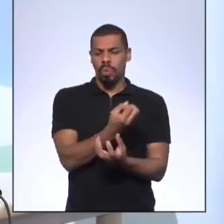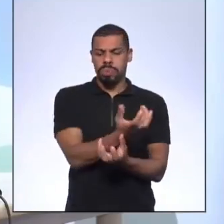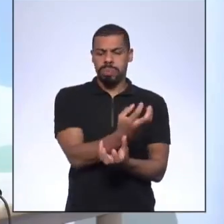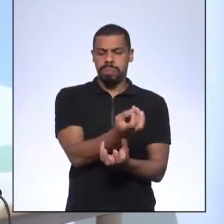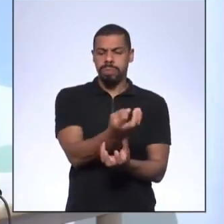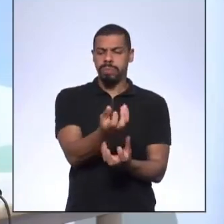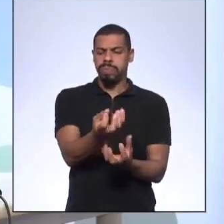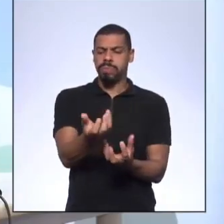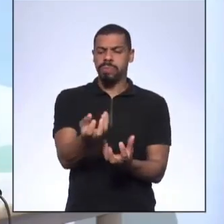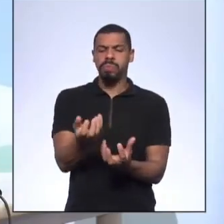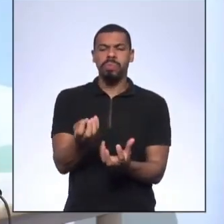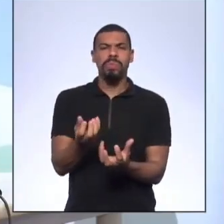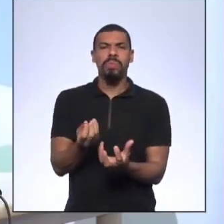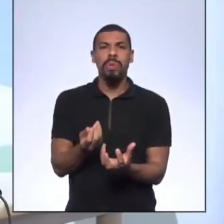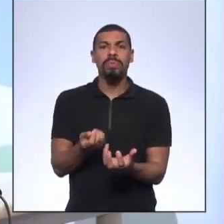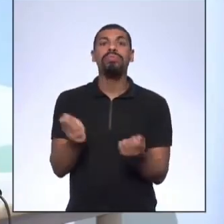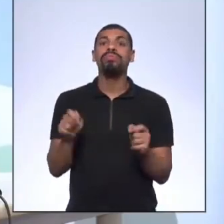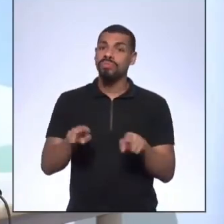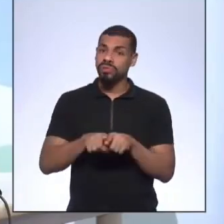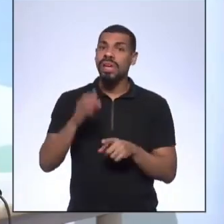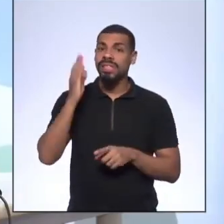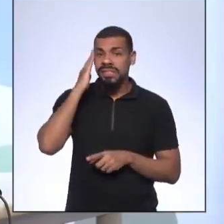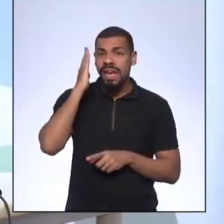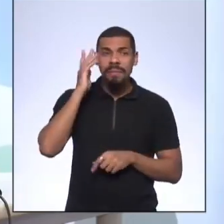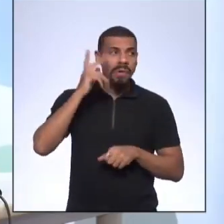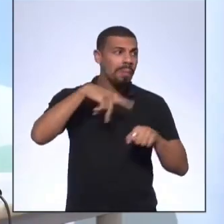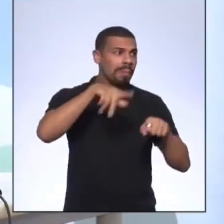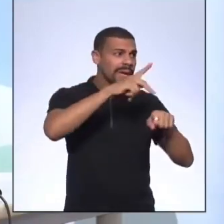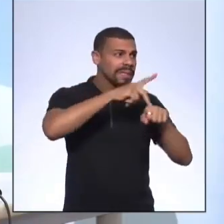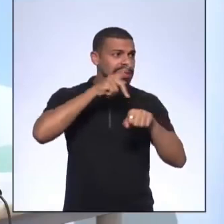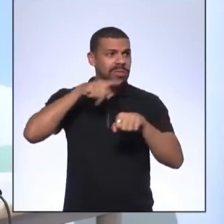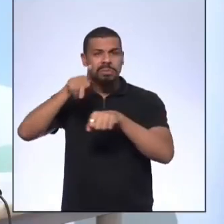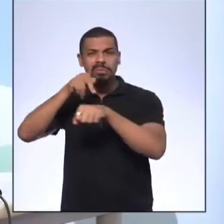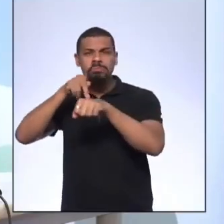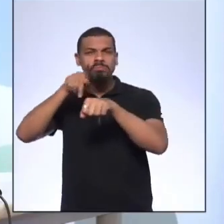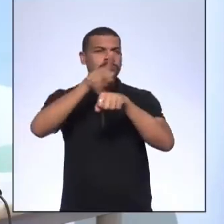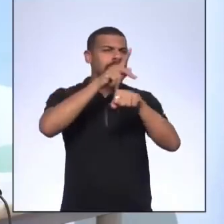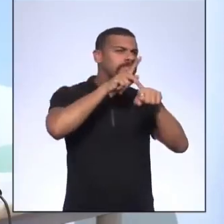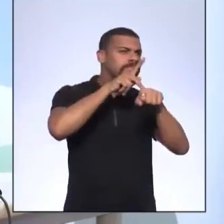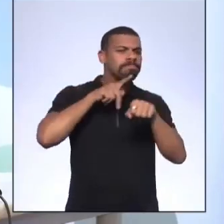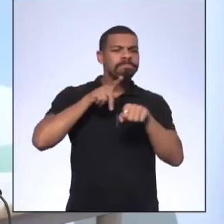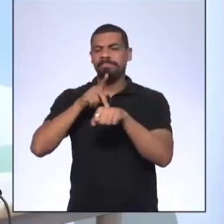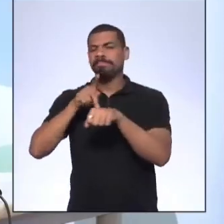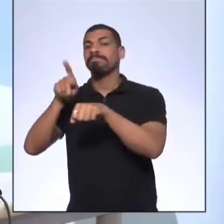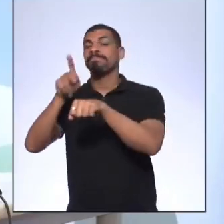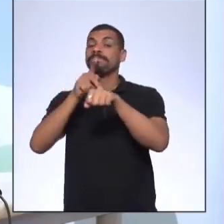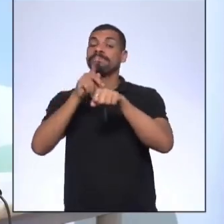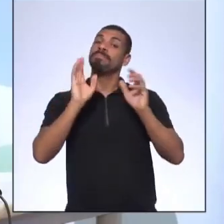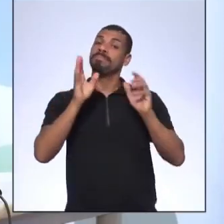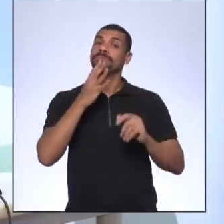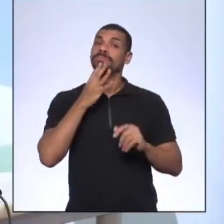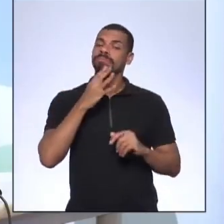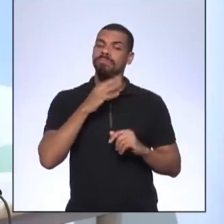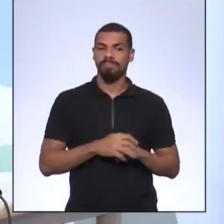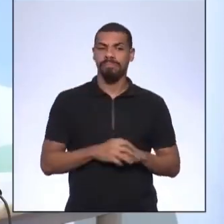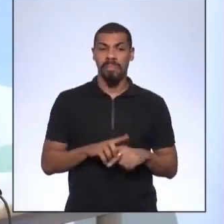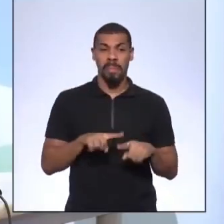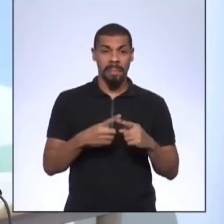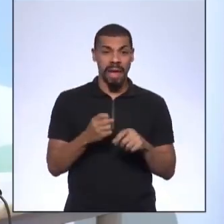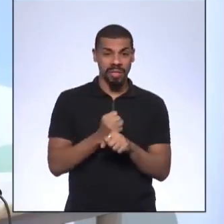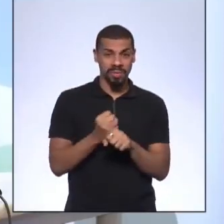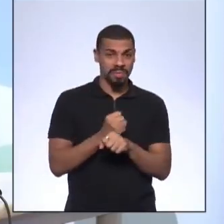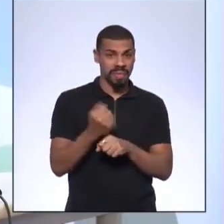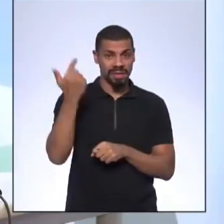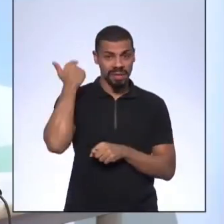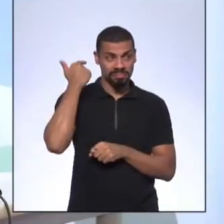os oceanos, todos os países, a gente já tem um conhecimento do território aí no mundo inteiro. Mas naquela época não